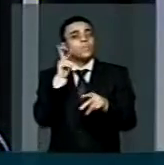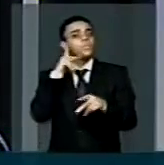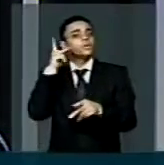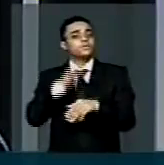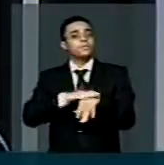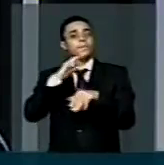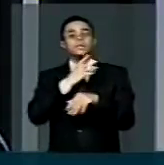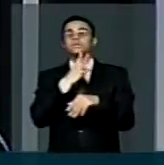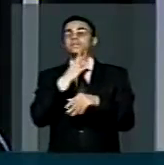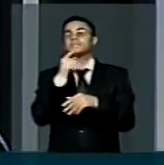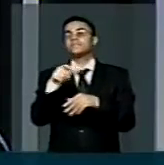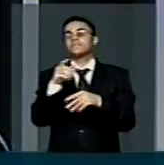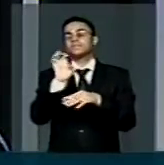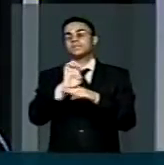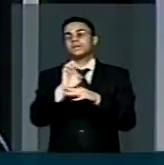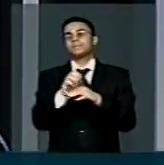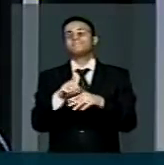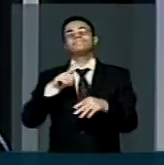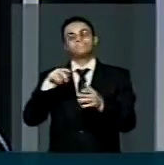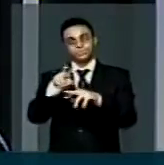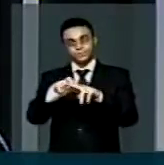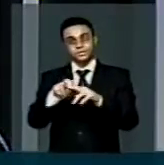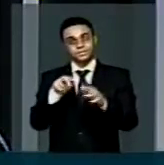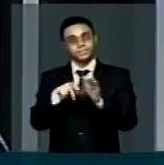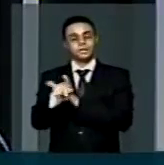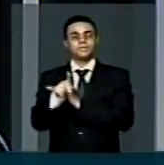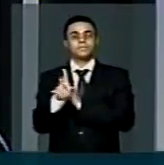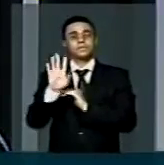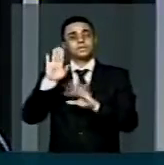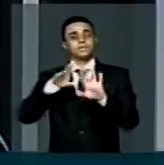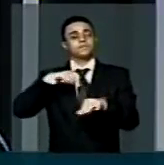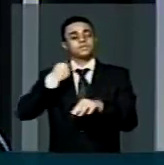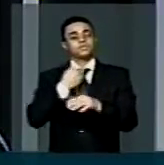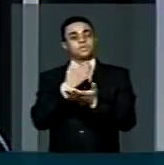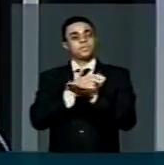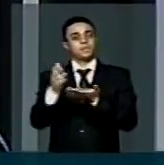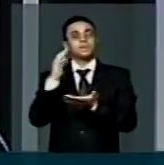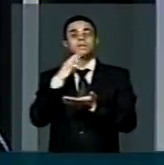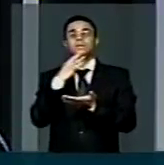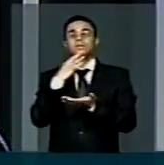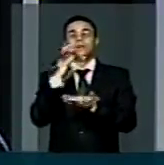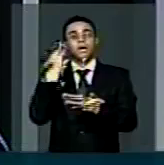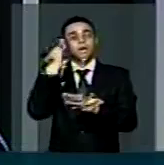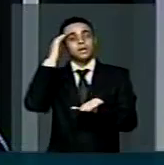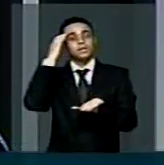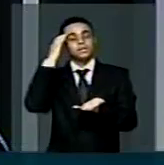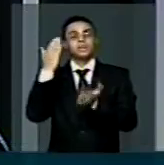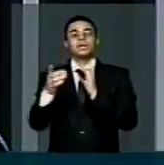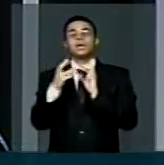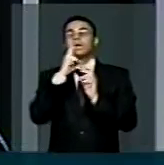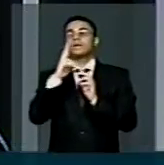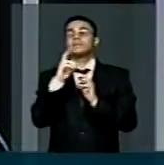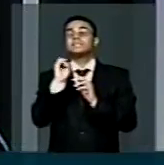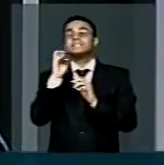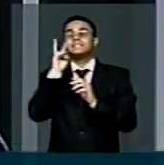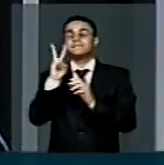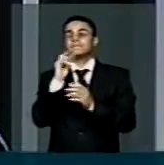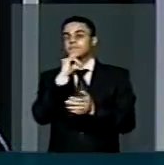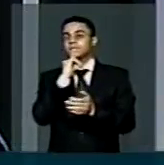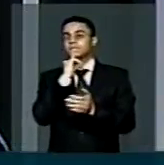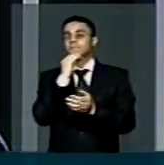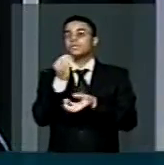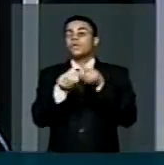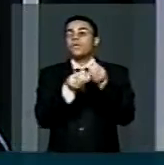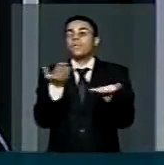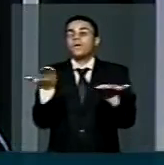Realmente essa é uma grande pergunta. Talvez a gente comece a encontrar a resposta para essas perguntas se olhar, por exemplo, para a situação deprimente da saúde